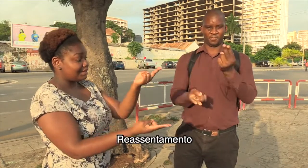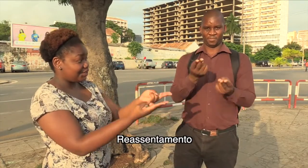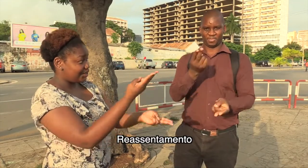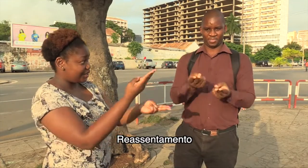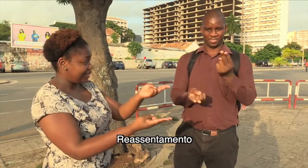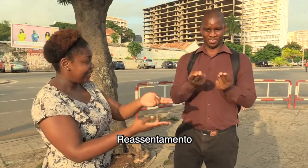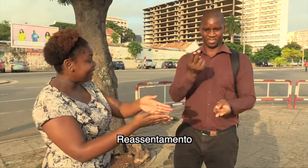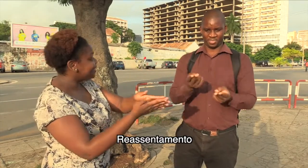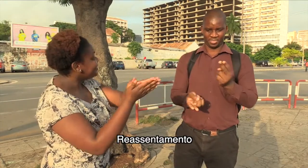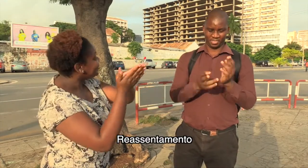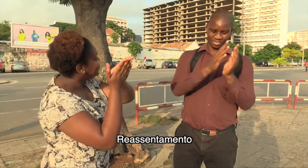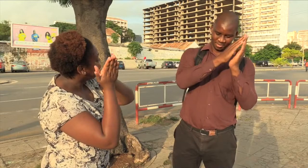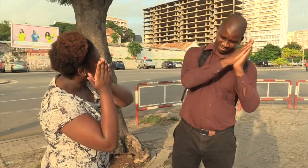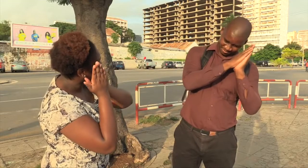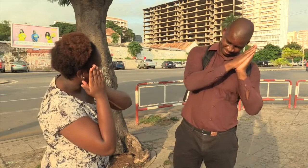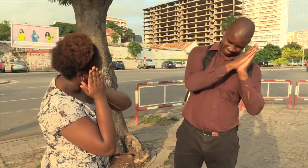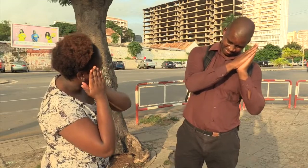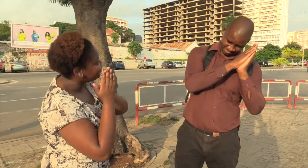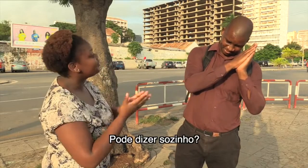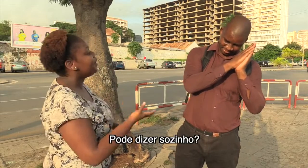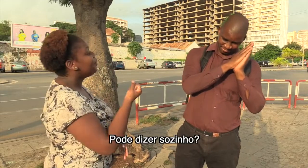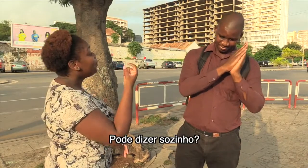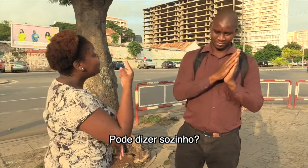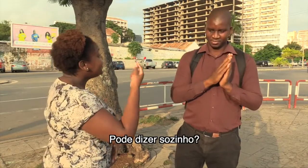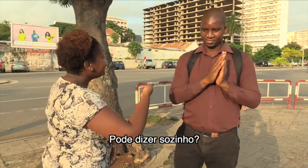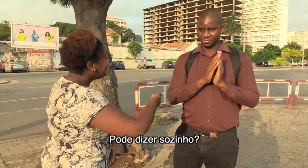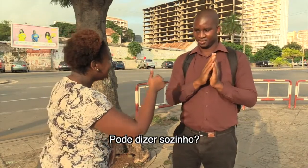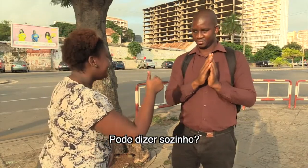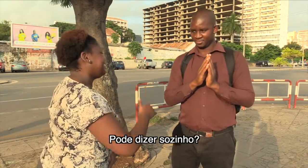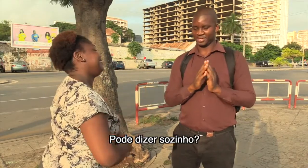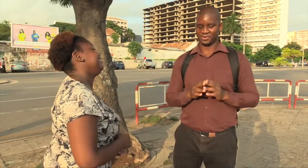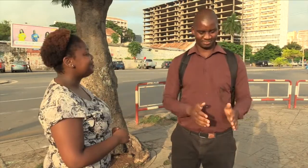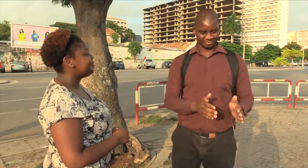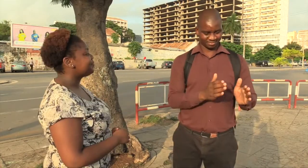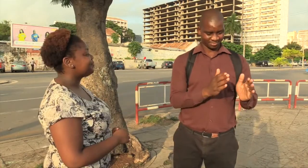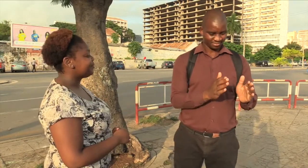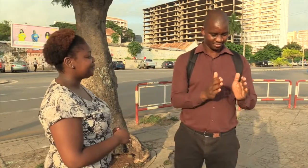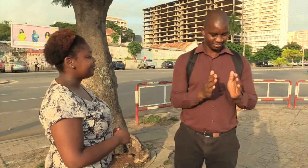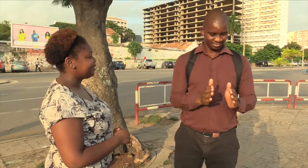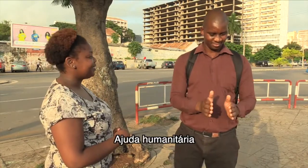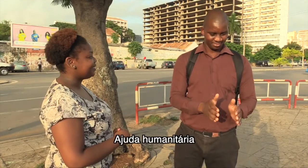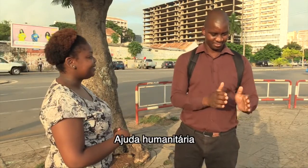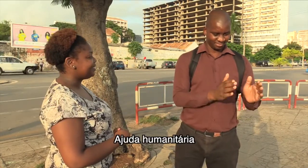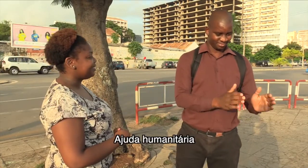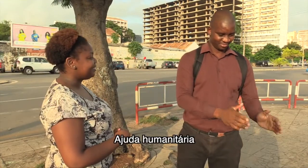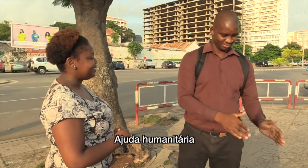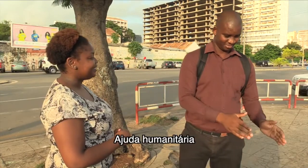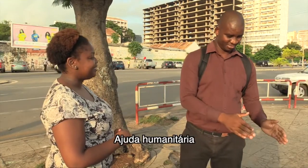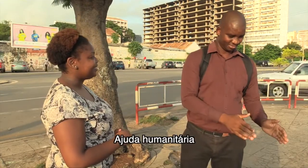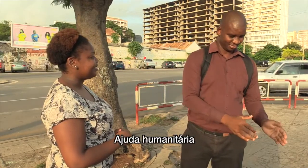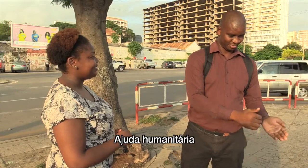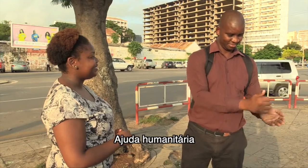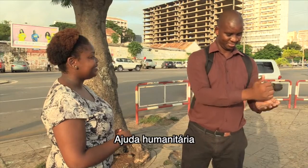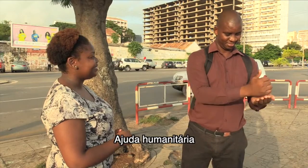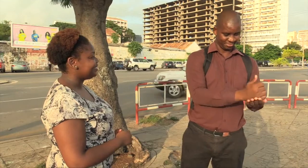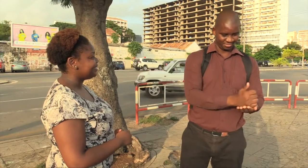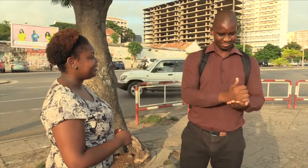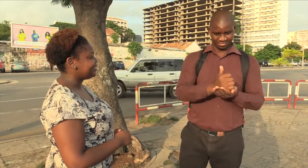Reassentamento Pode dizer sozinho Ajuda